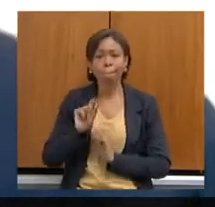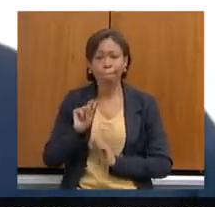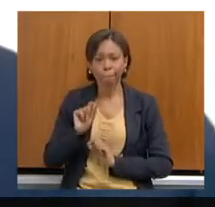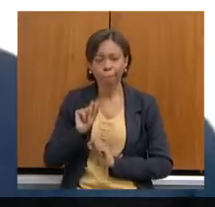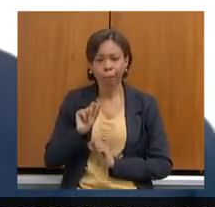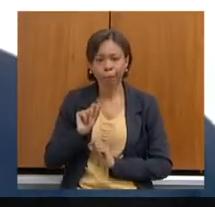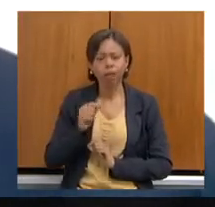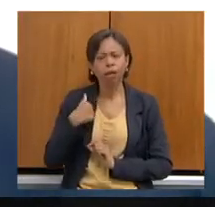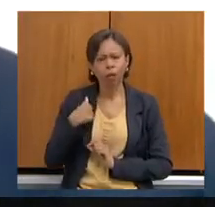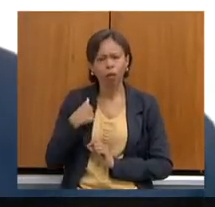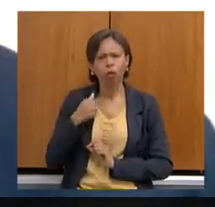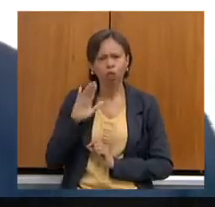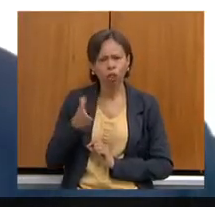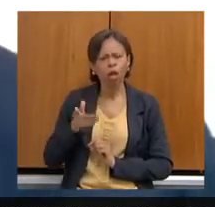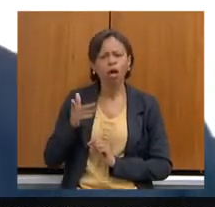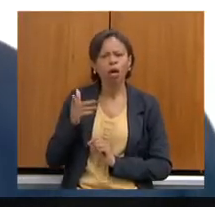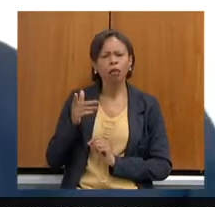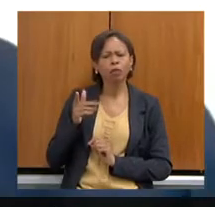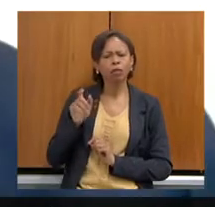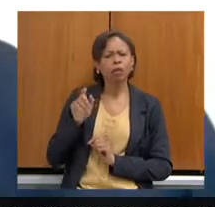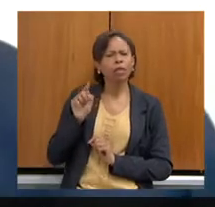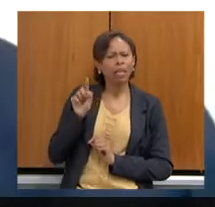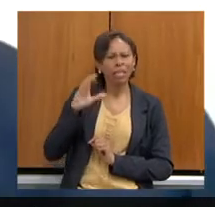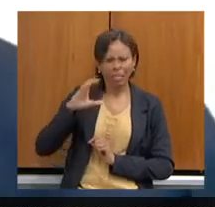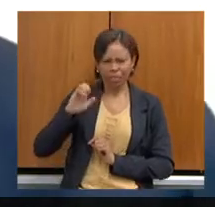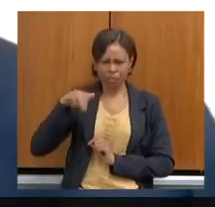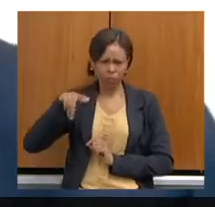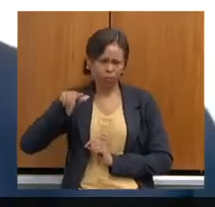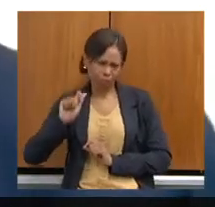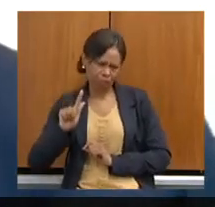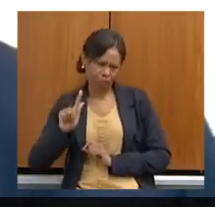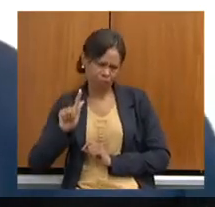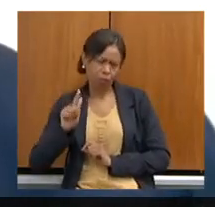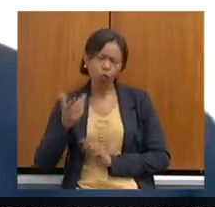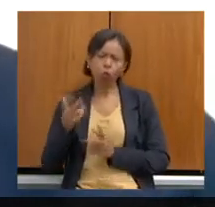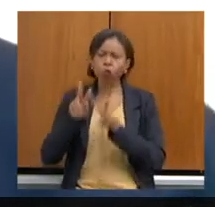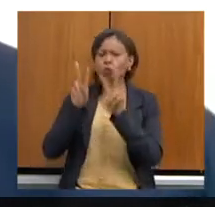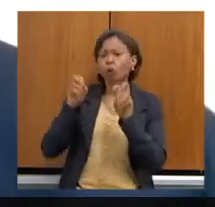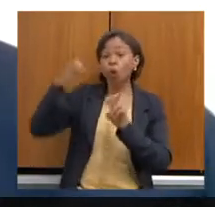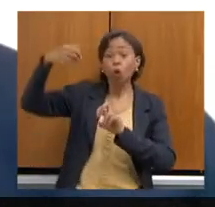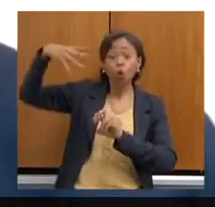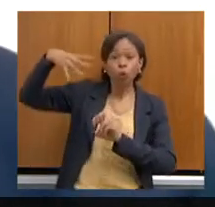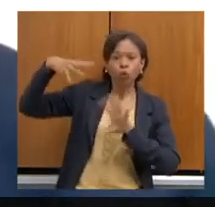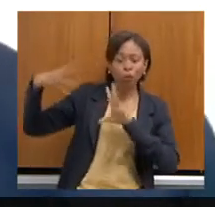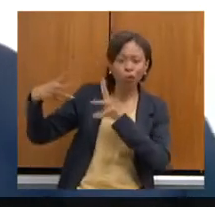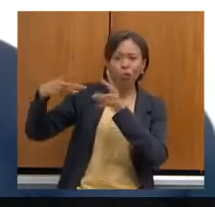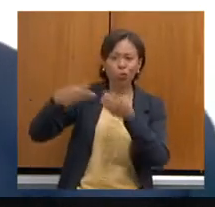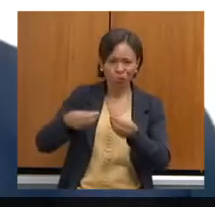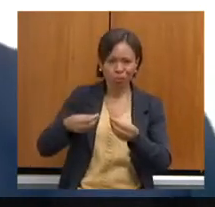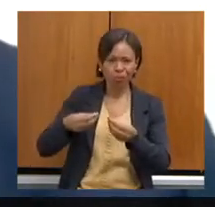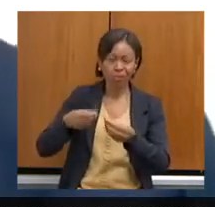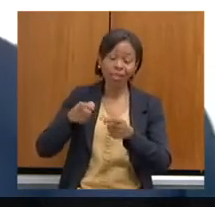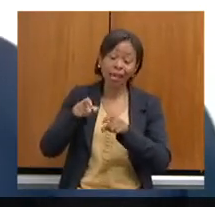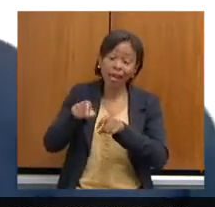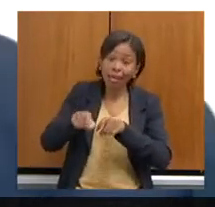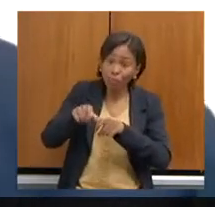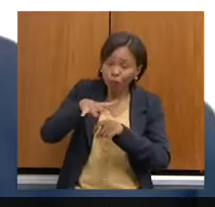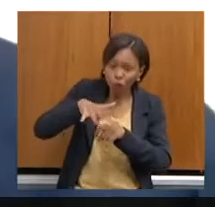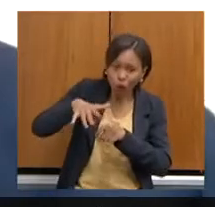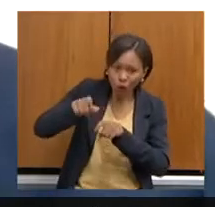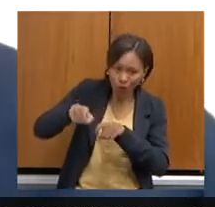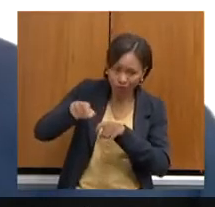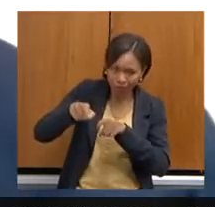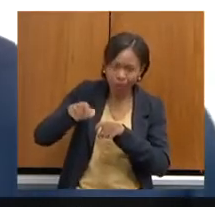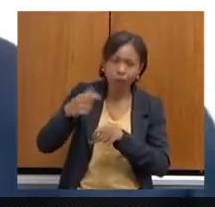mesmo questionamento a Cemig sobre o Lu Para Tudo universalização do acesso à energia na zona rural essa